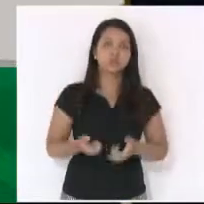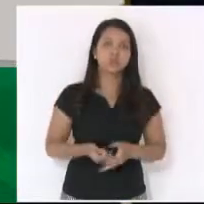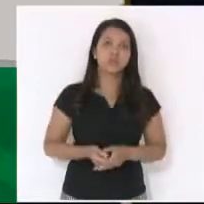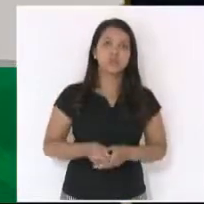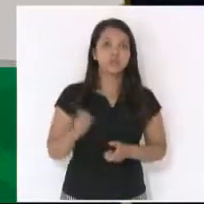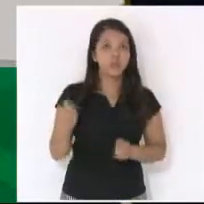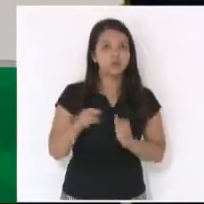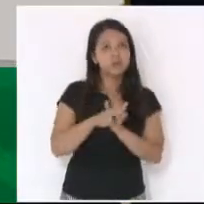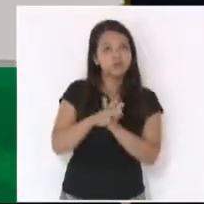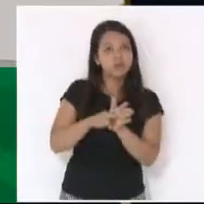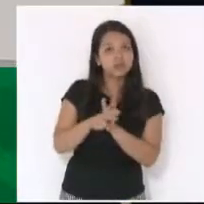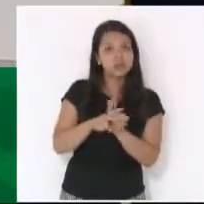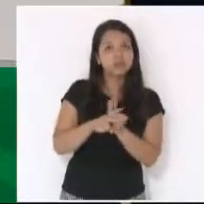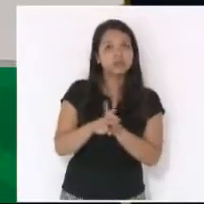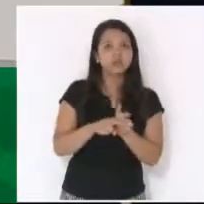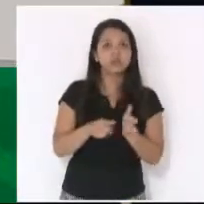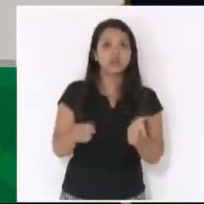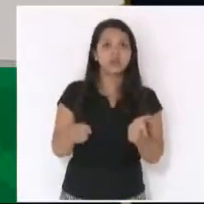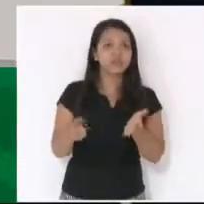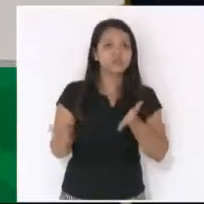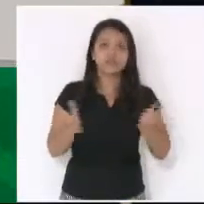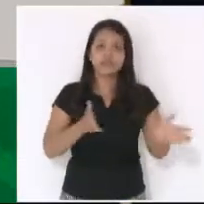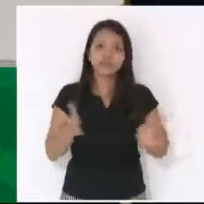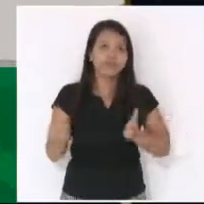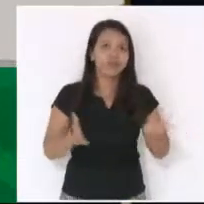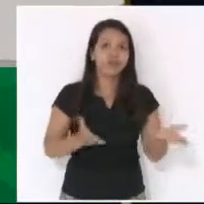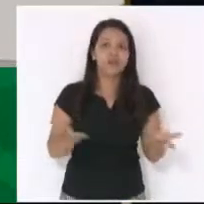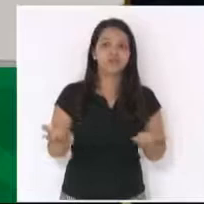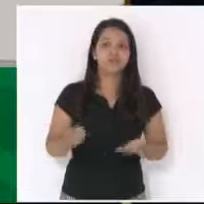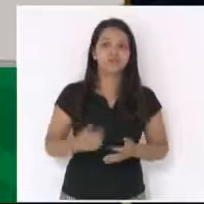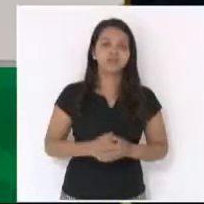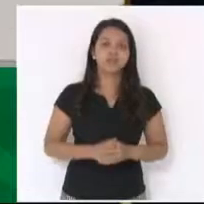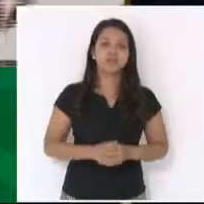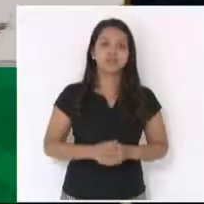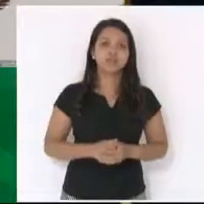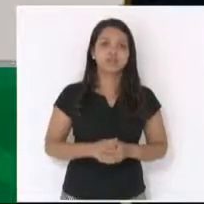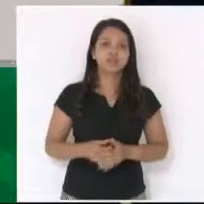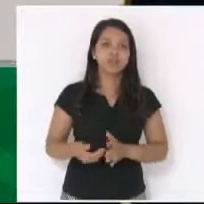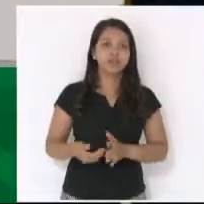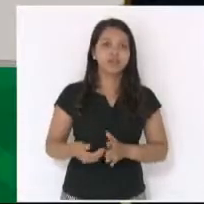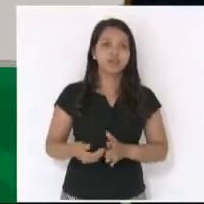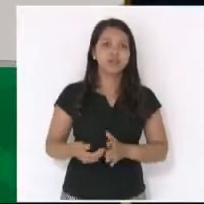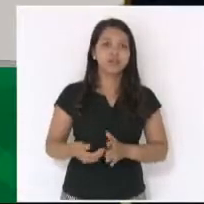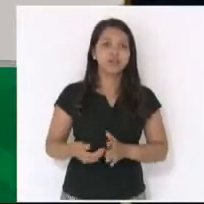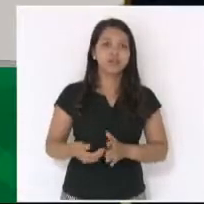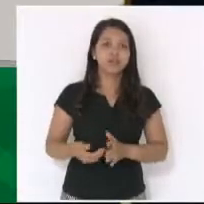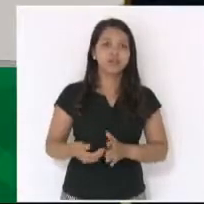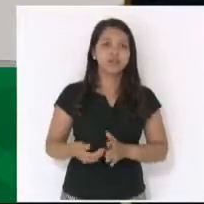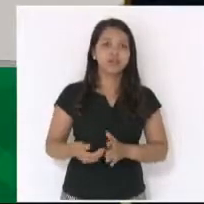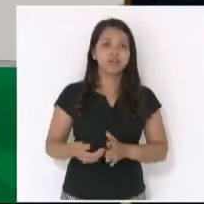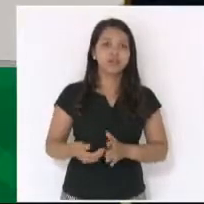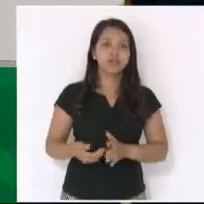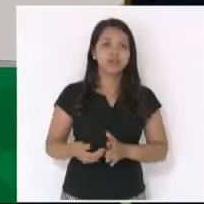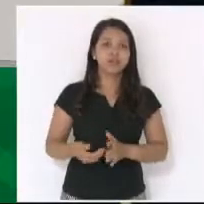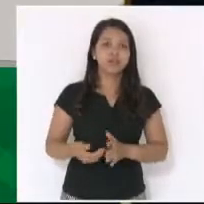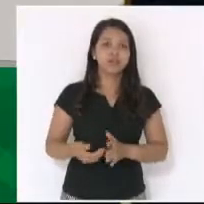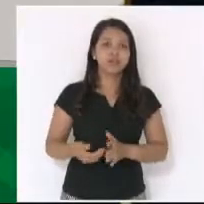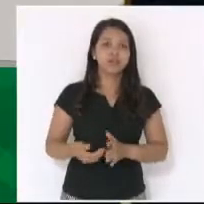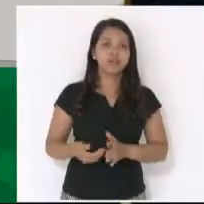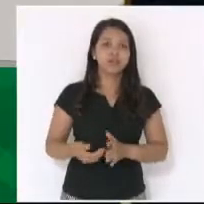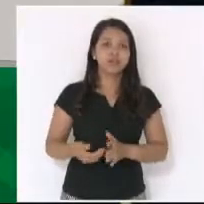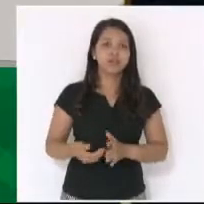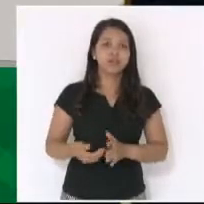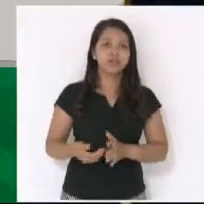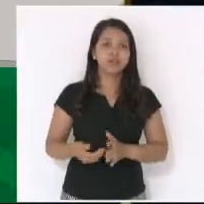análise que não é viável que não vai tirar ninguém da central de atendimento não